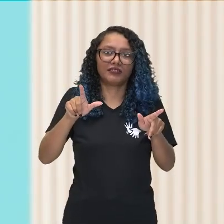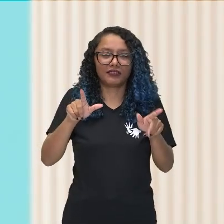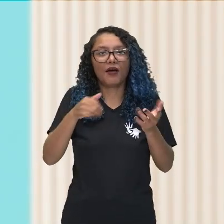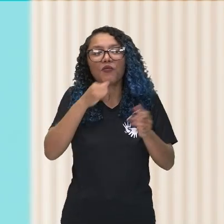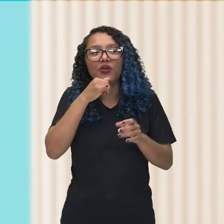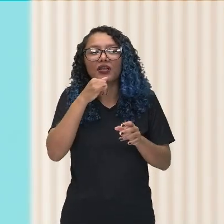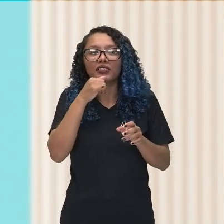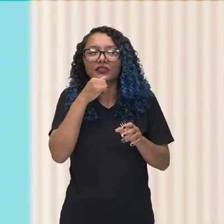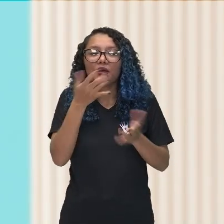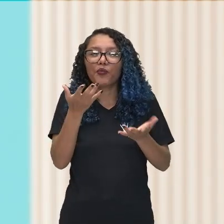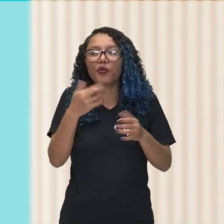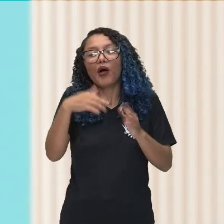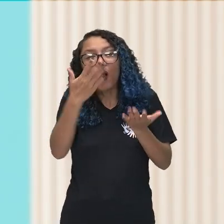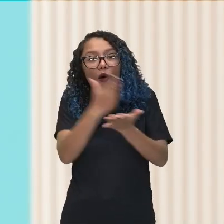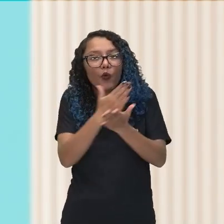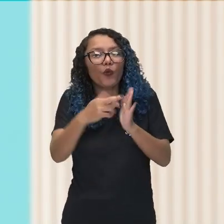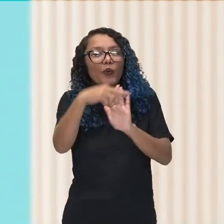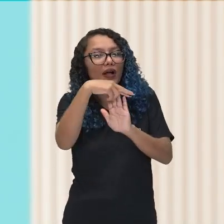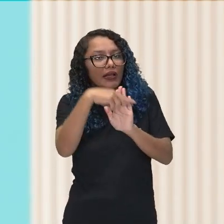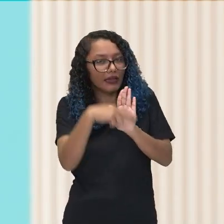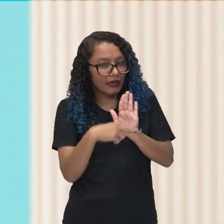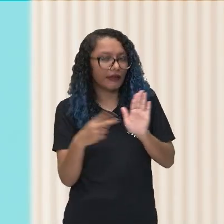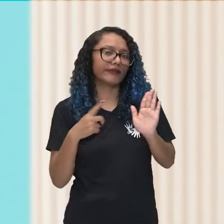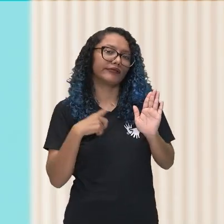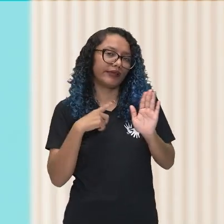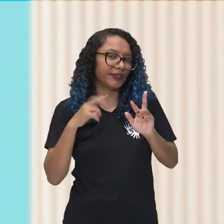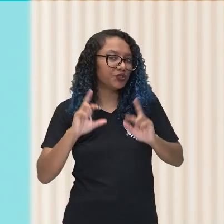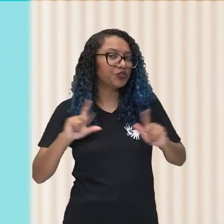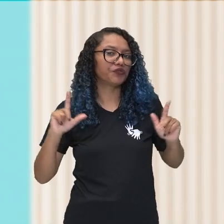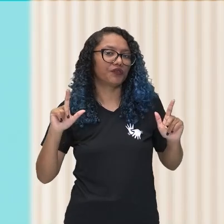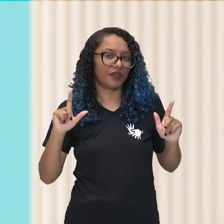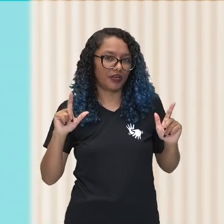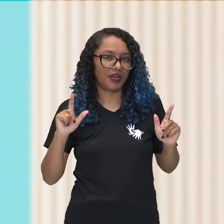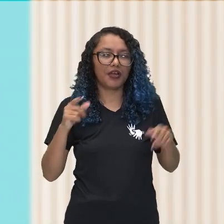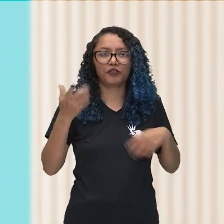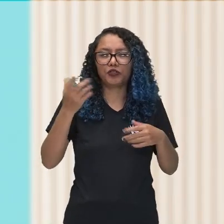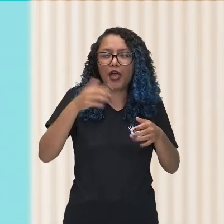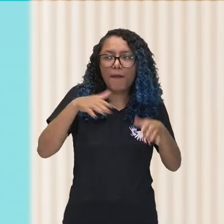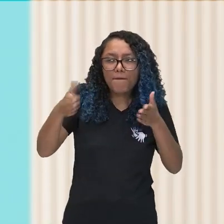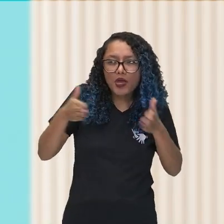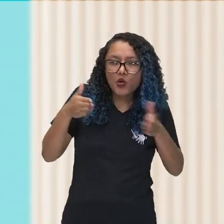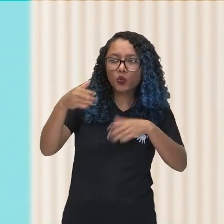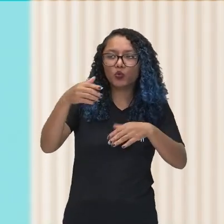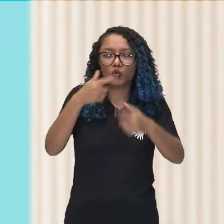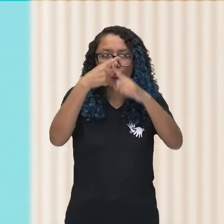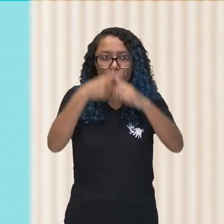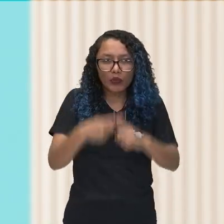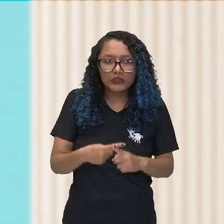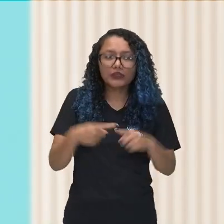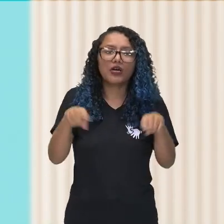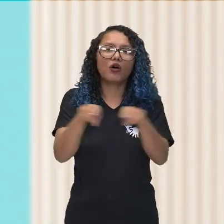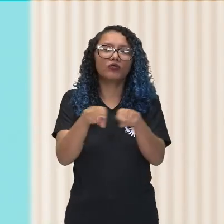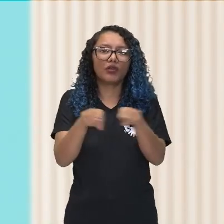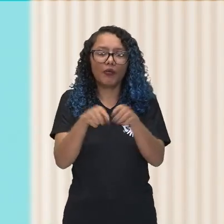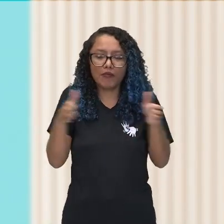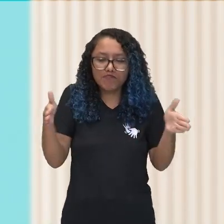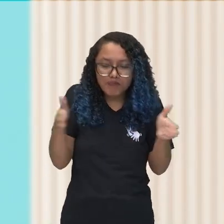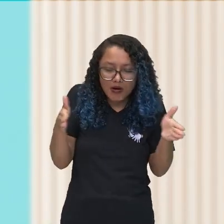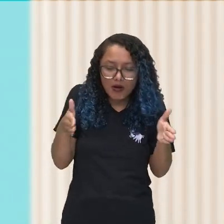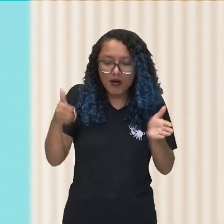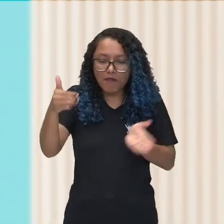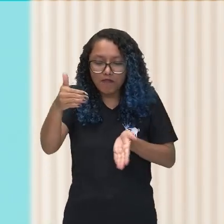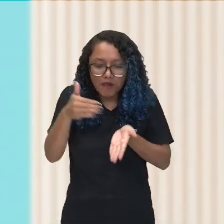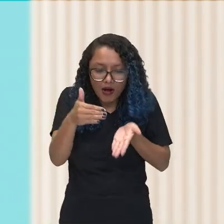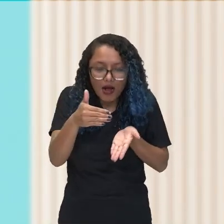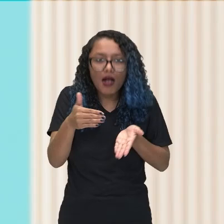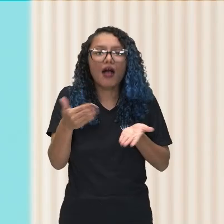relações de regras, né? Algumas regras relacionadas ao tempo de jogo, um pouquinho do tamanho da quadra, isso